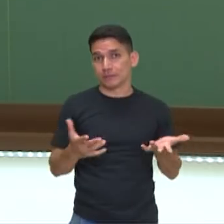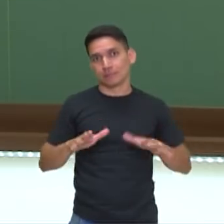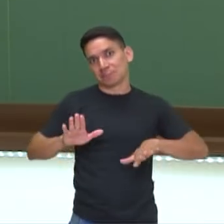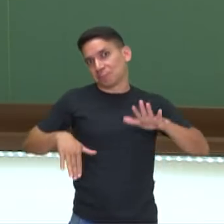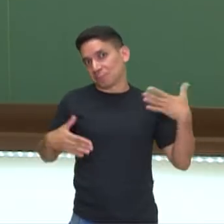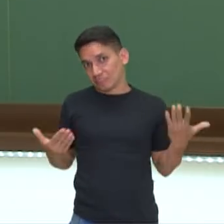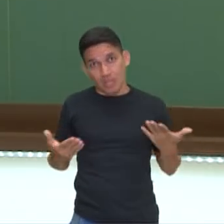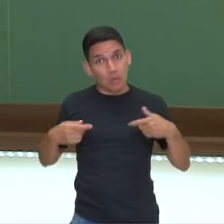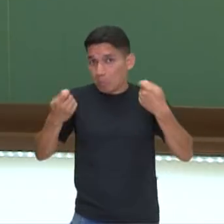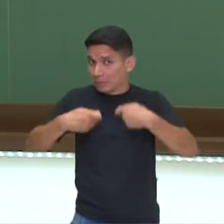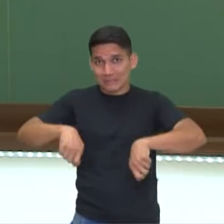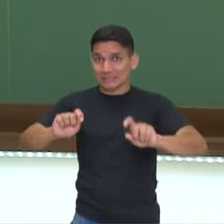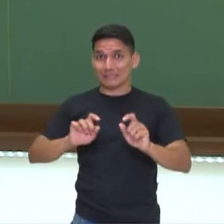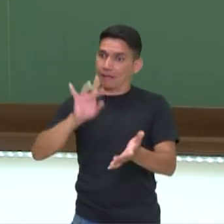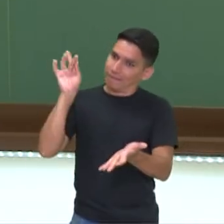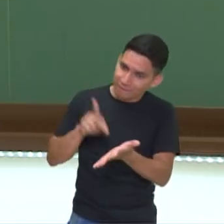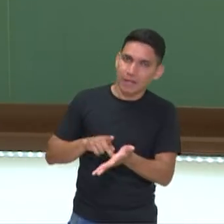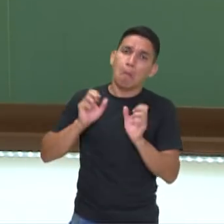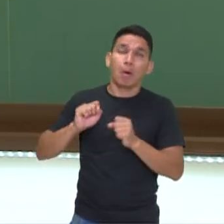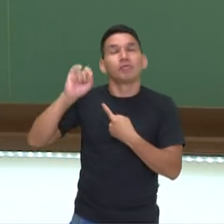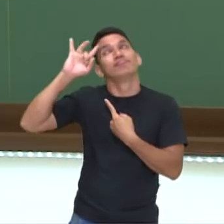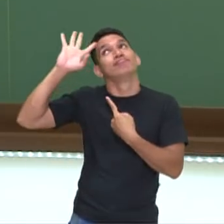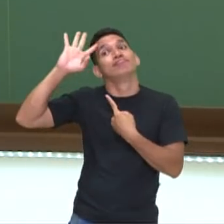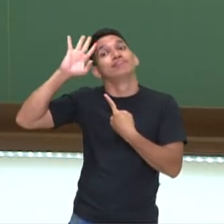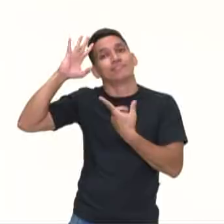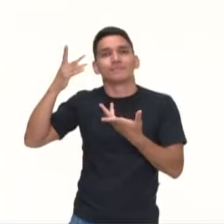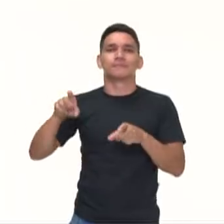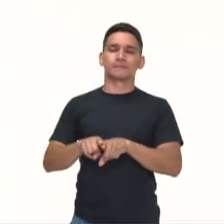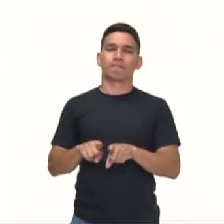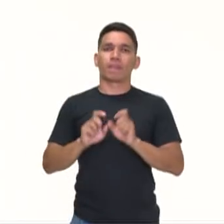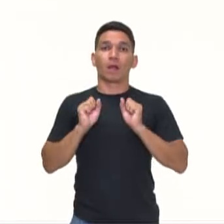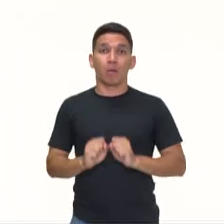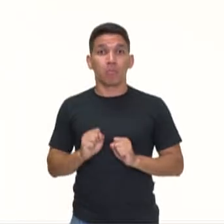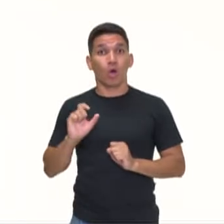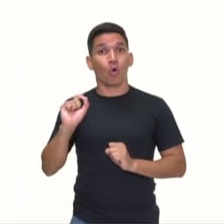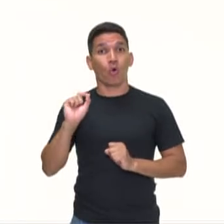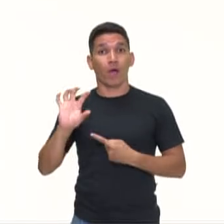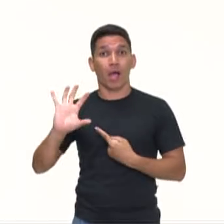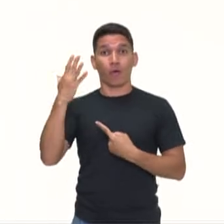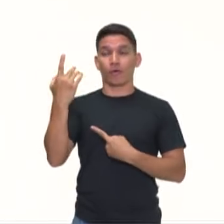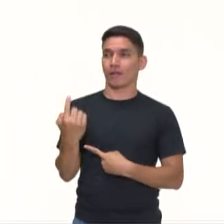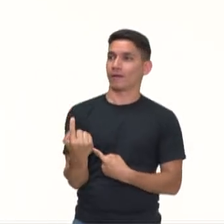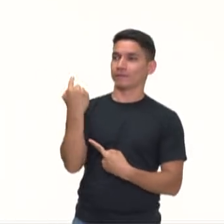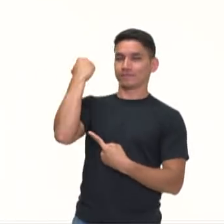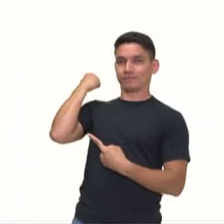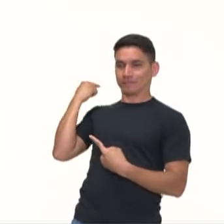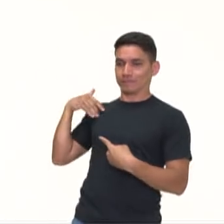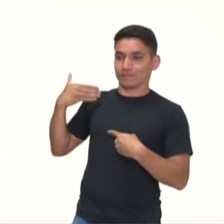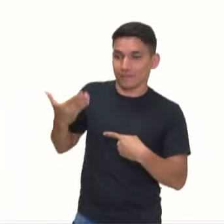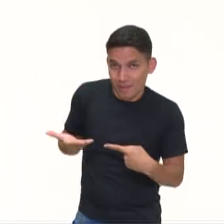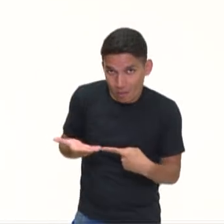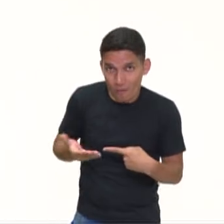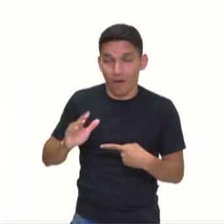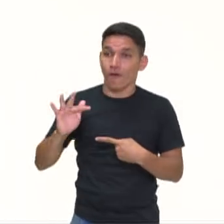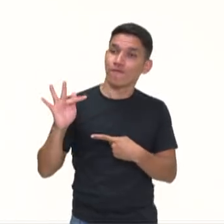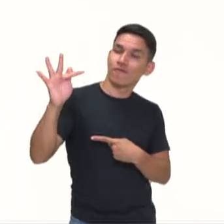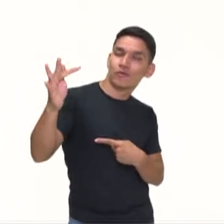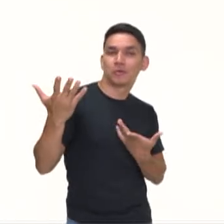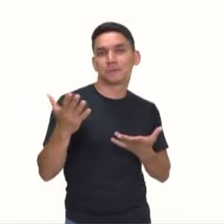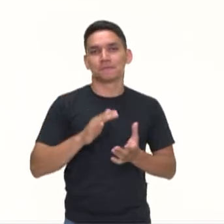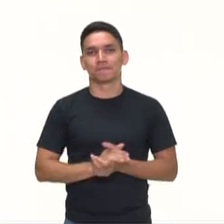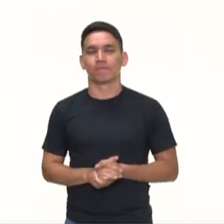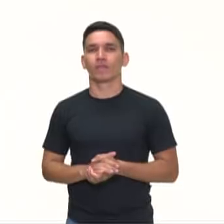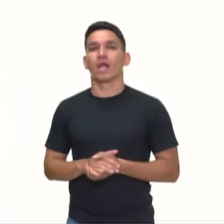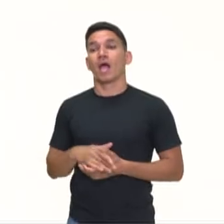precisa ser real, ele pode ser fictício. Pode acontecer então no presente, no passado ou no futuro, o conto.